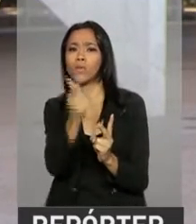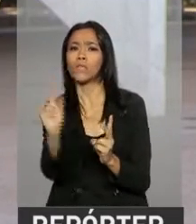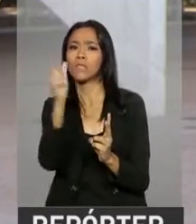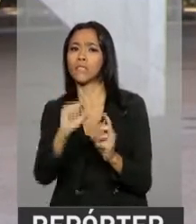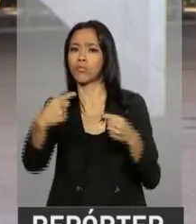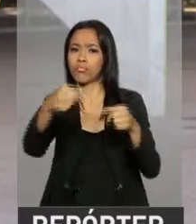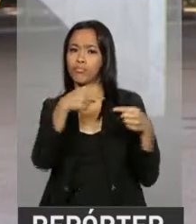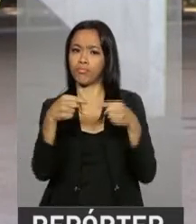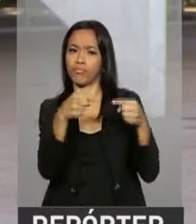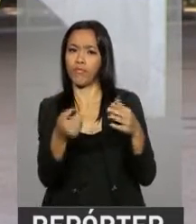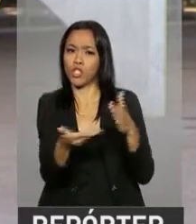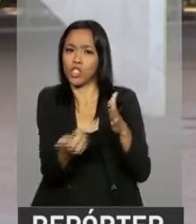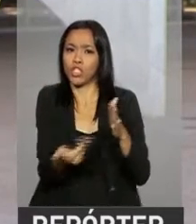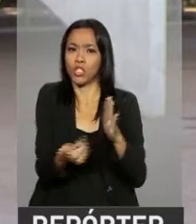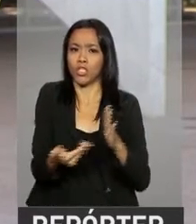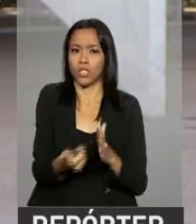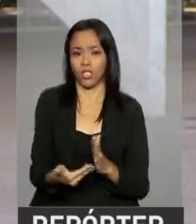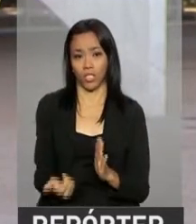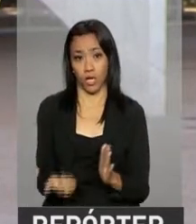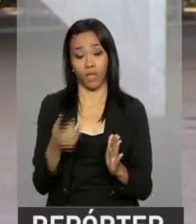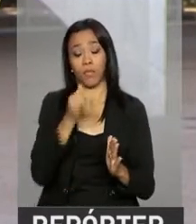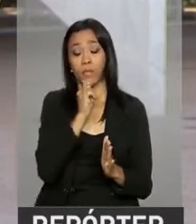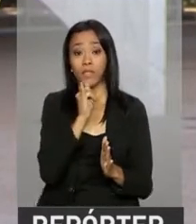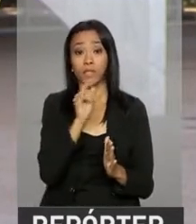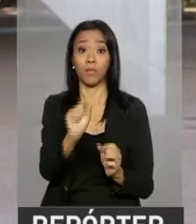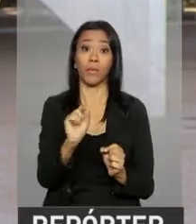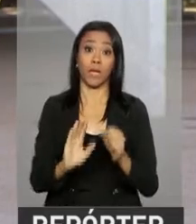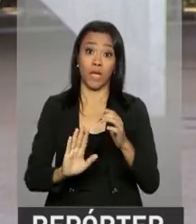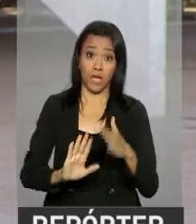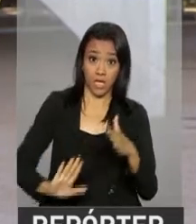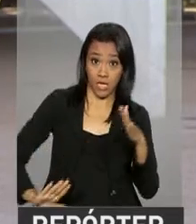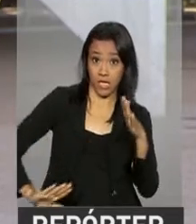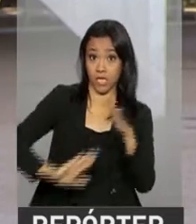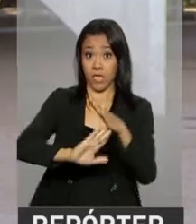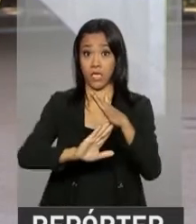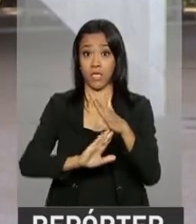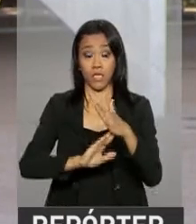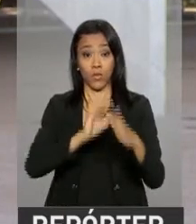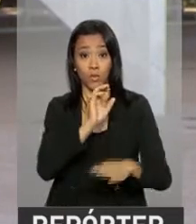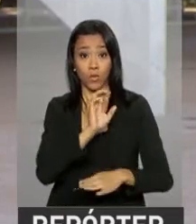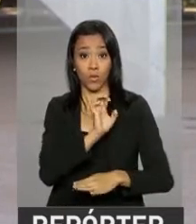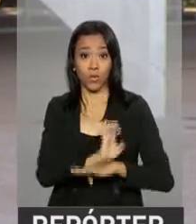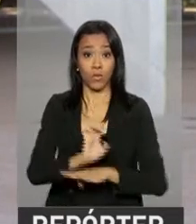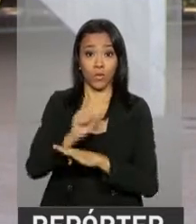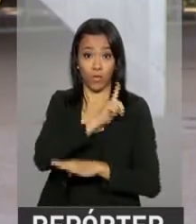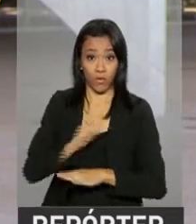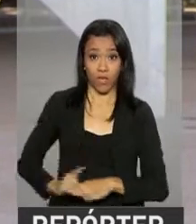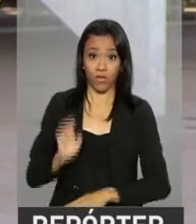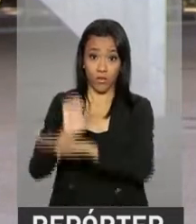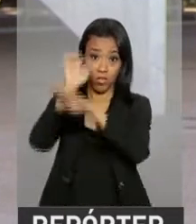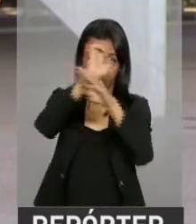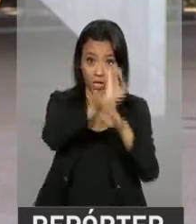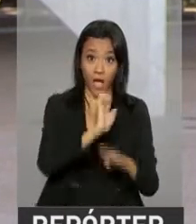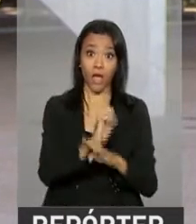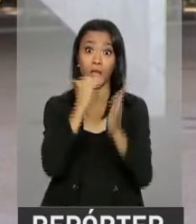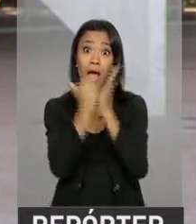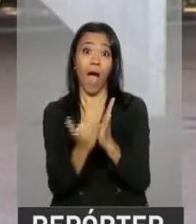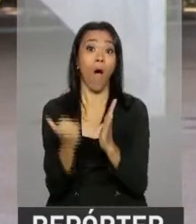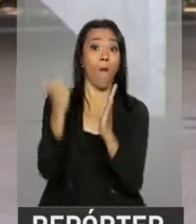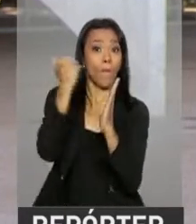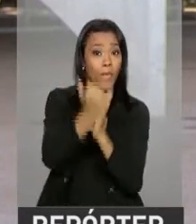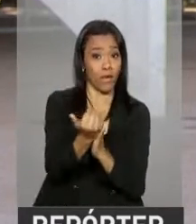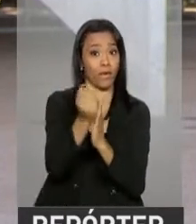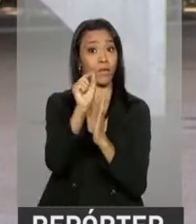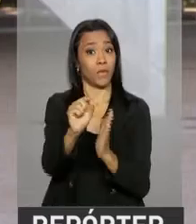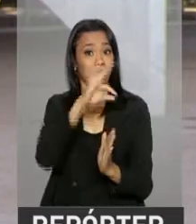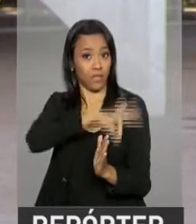outras contrapartidas elas foram retiradas do texto, como a que restringia os governos estaduais de concederem aumentos reais aí